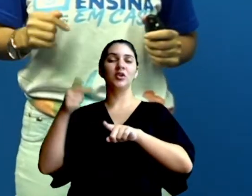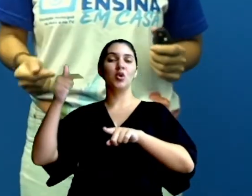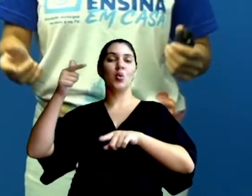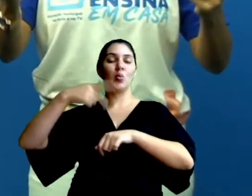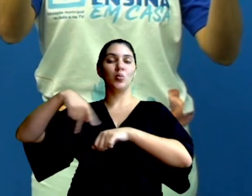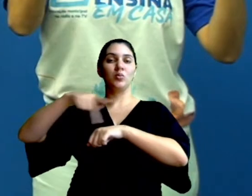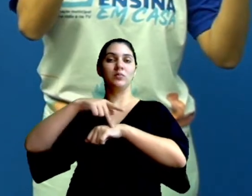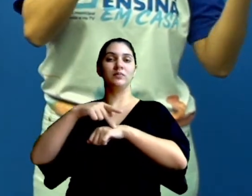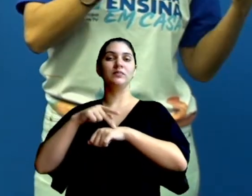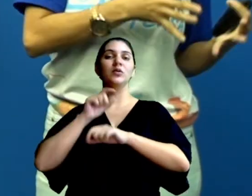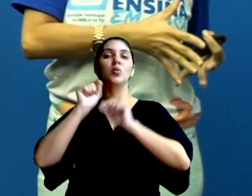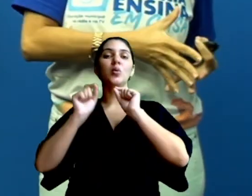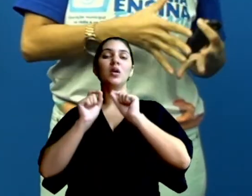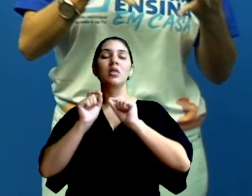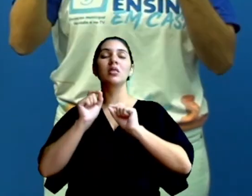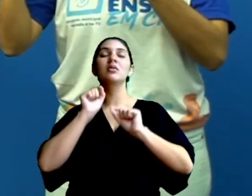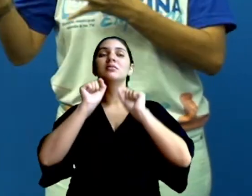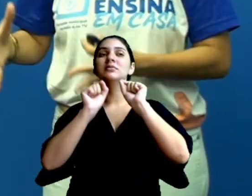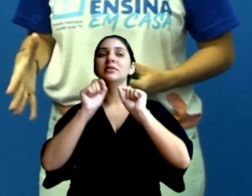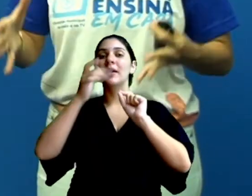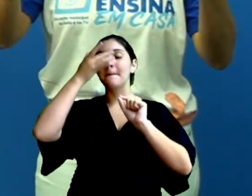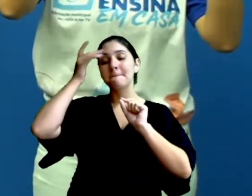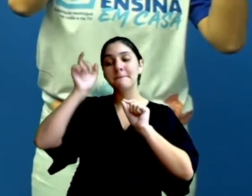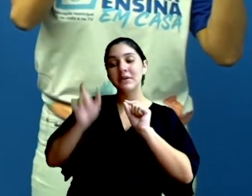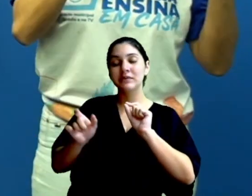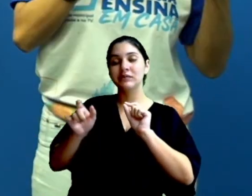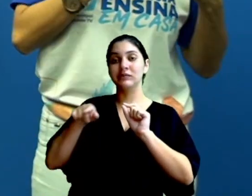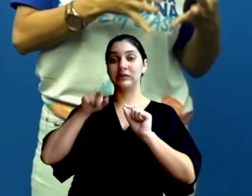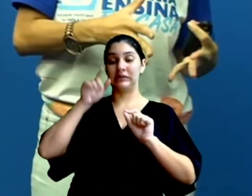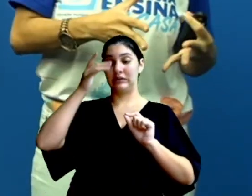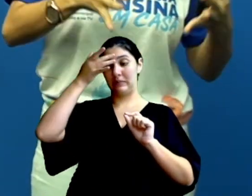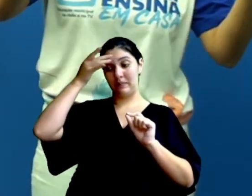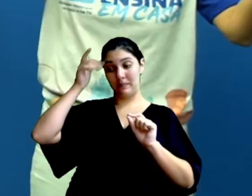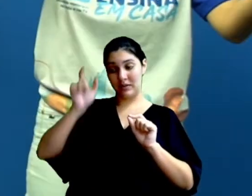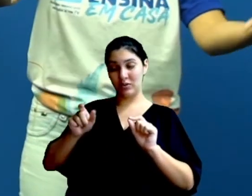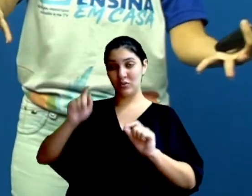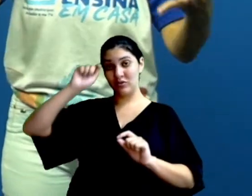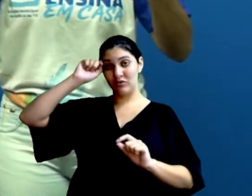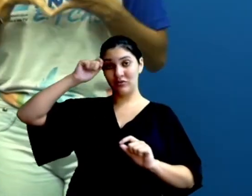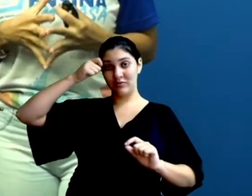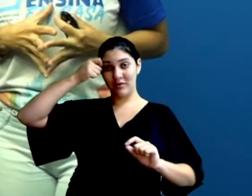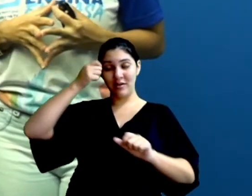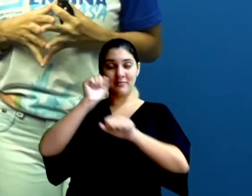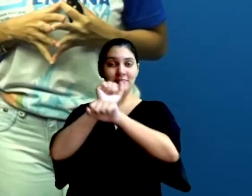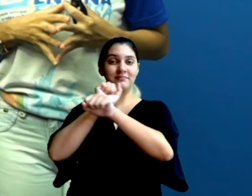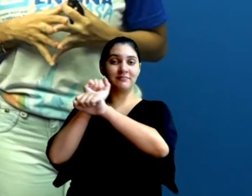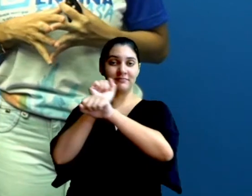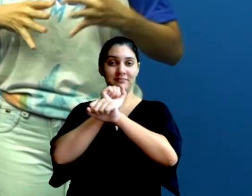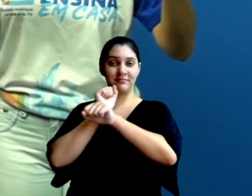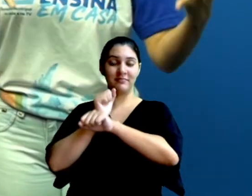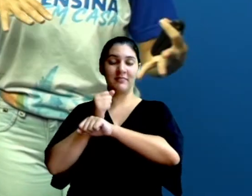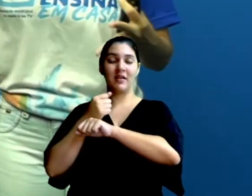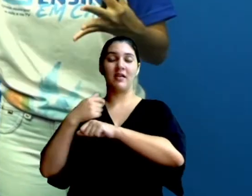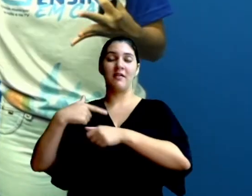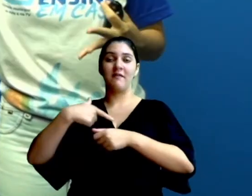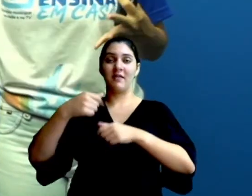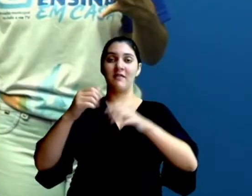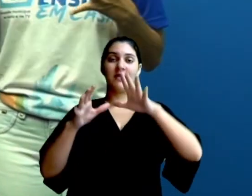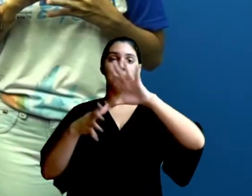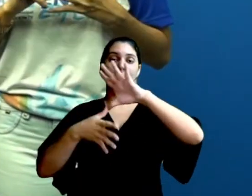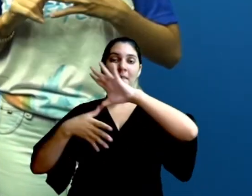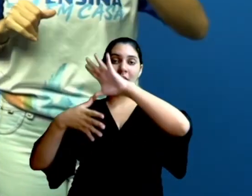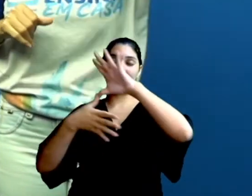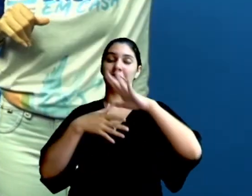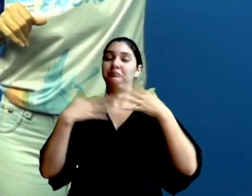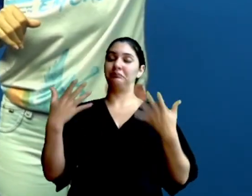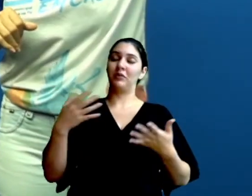de quem? De africanos, africanas na condição de escravizados para a América, seja para o Brasil, para